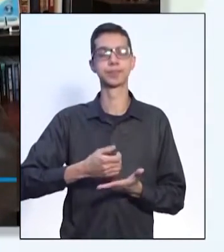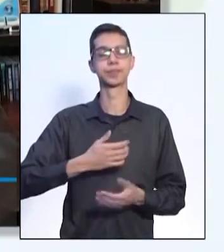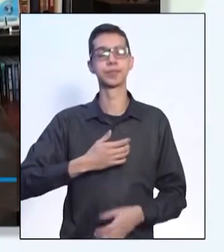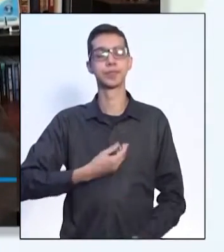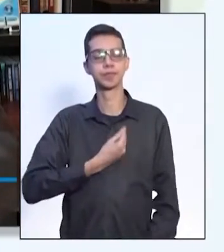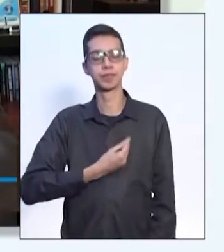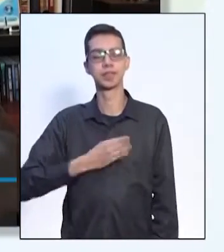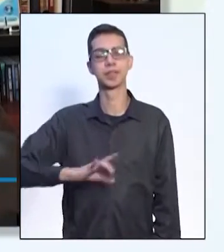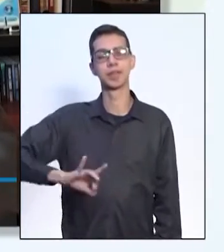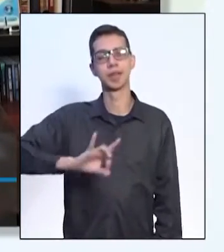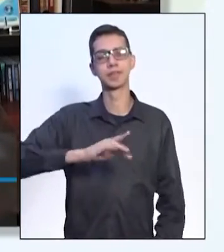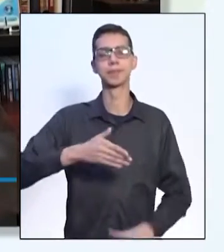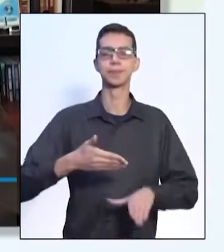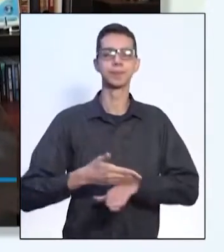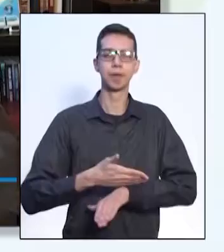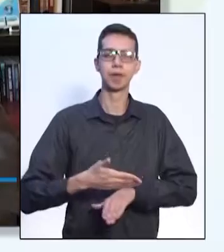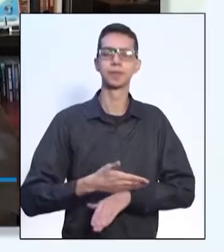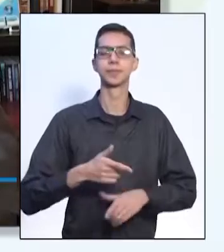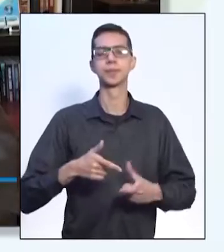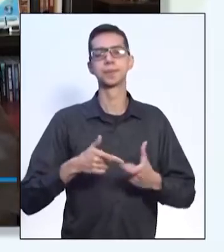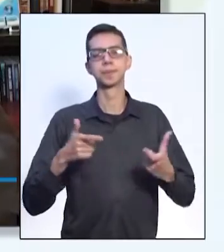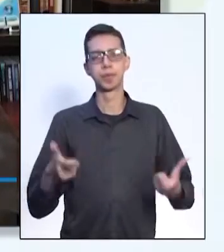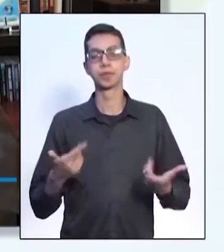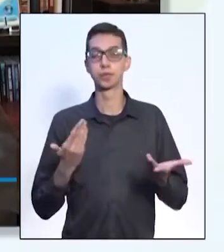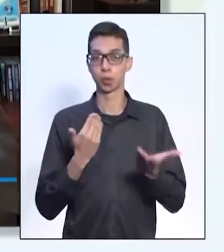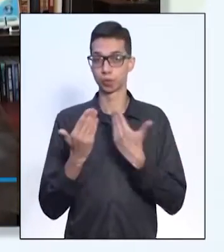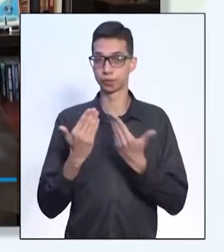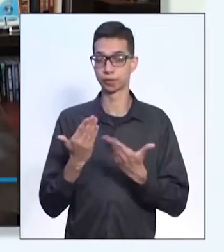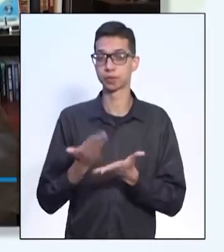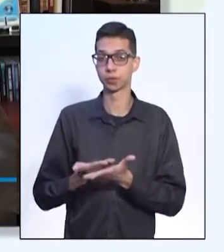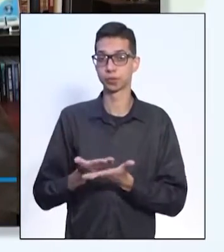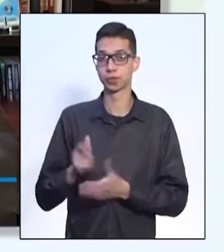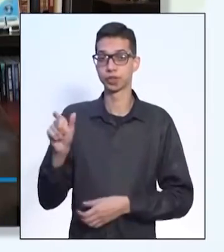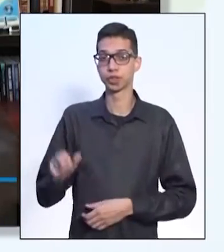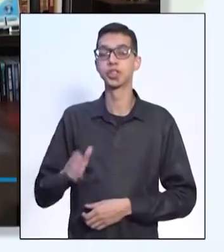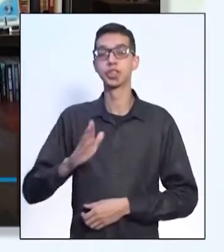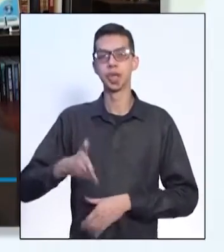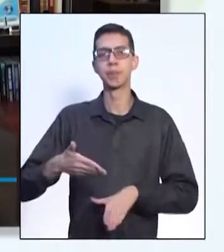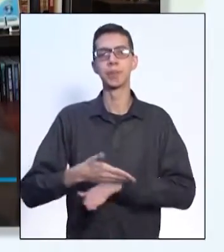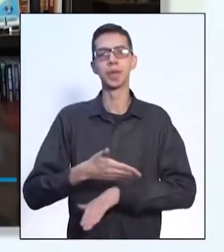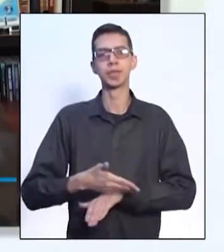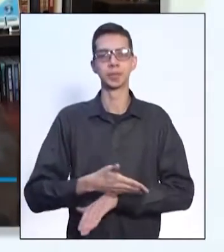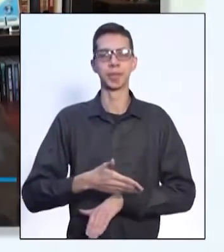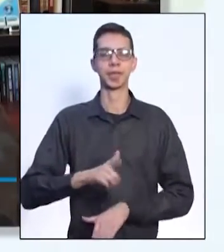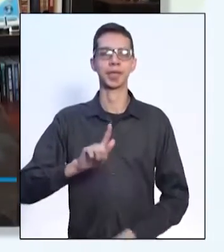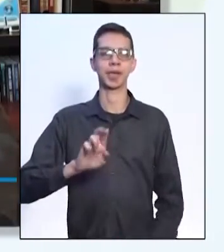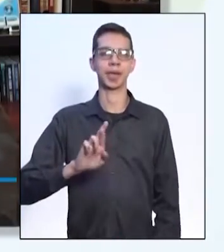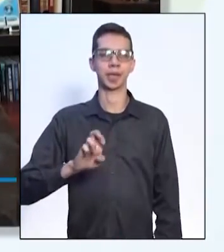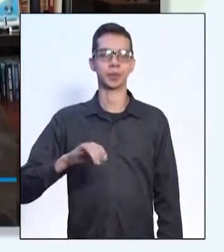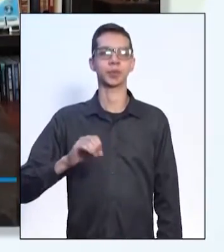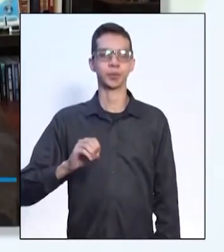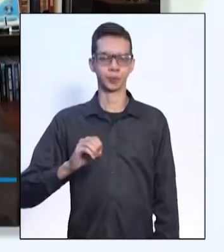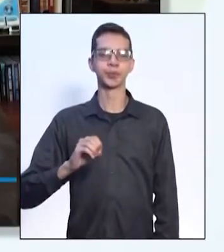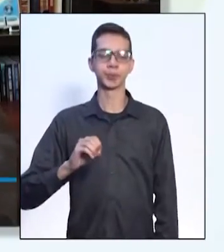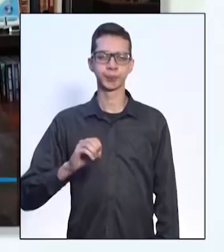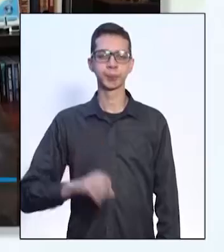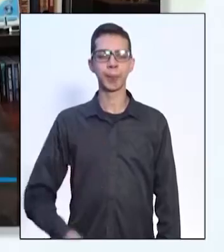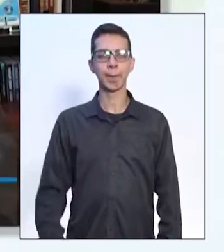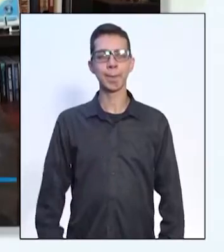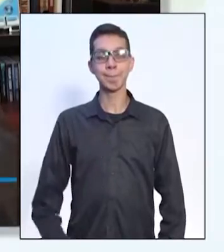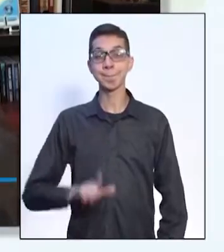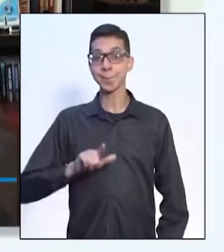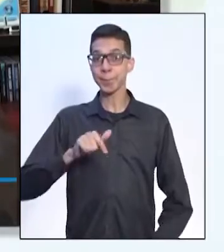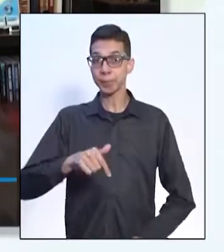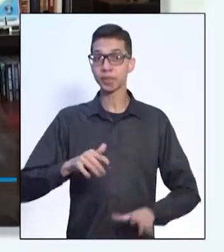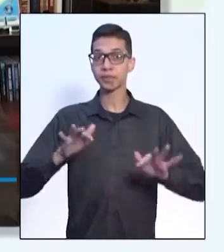vamos conversar com um estudante que já participou de um grêmio estudantil. E nós vamos terminar conhecendo um